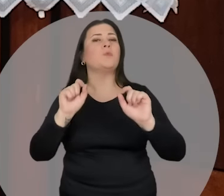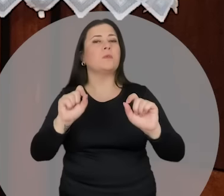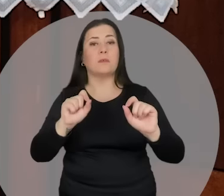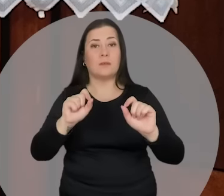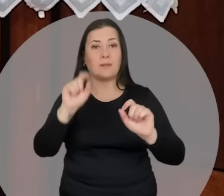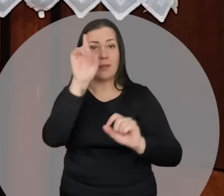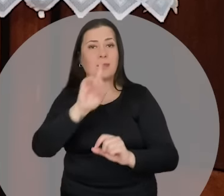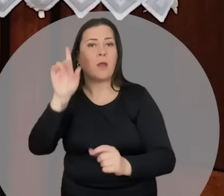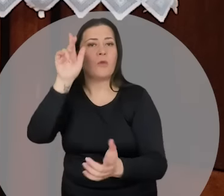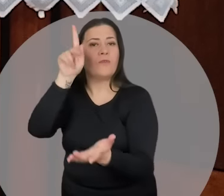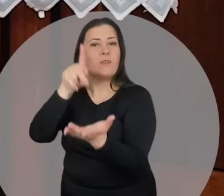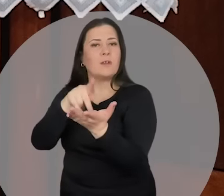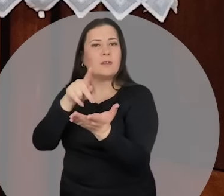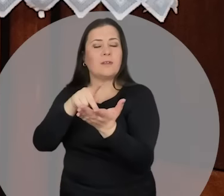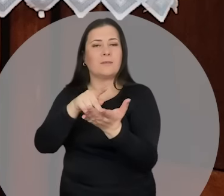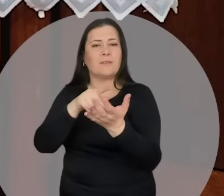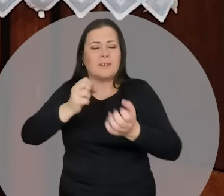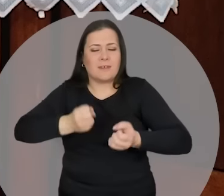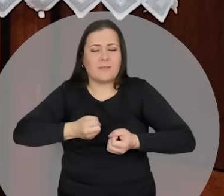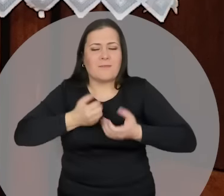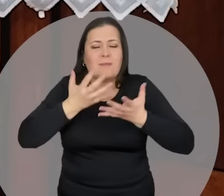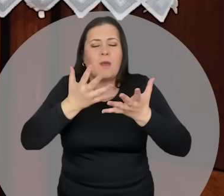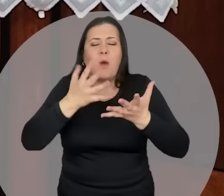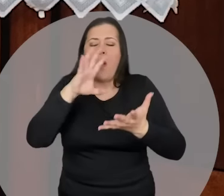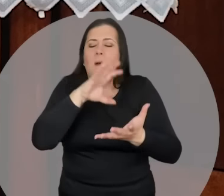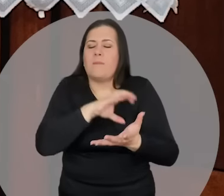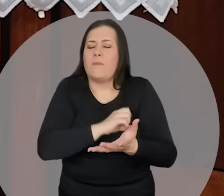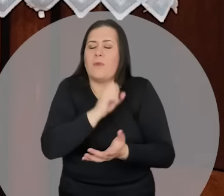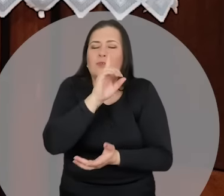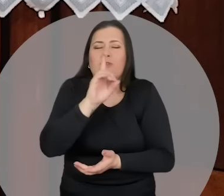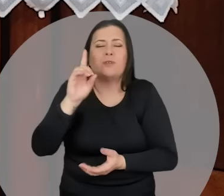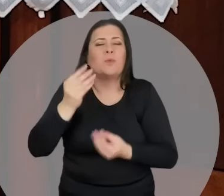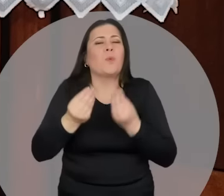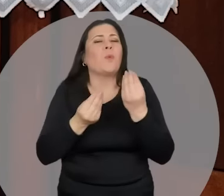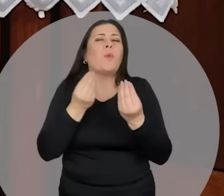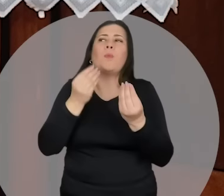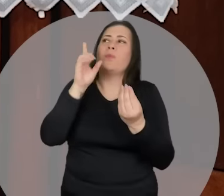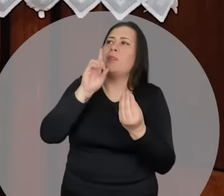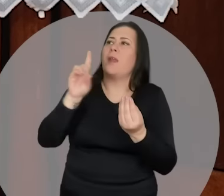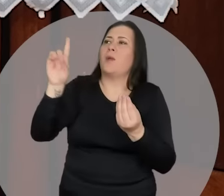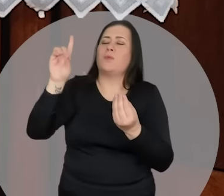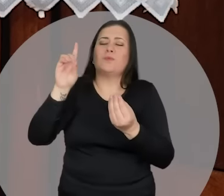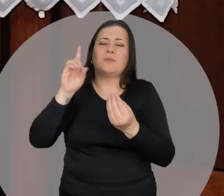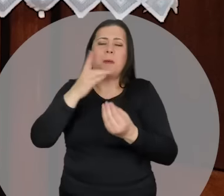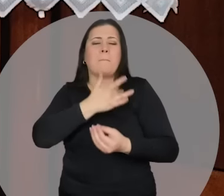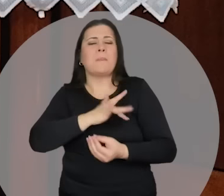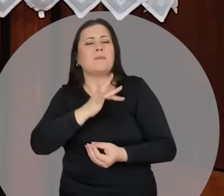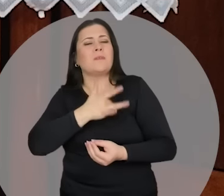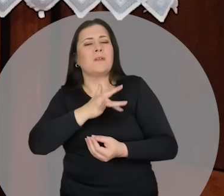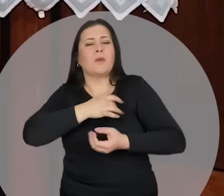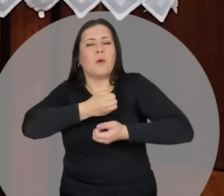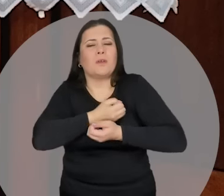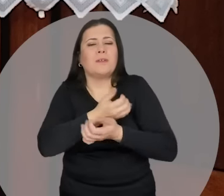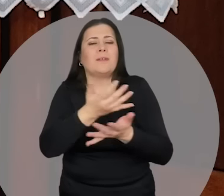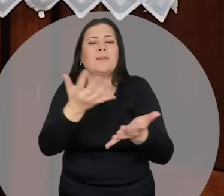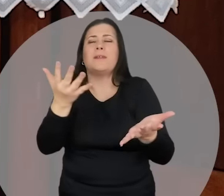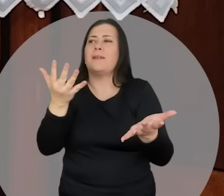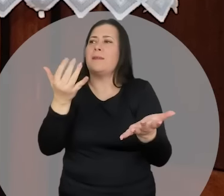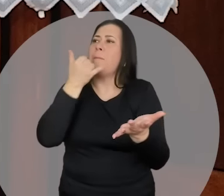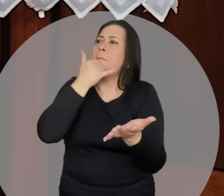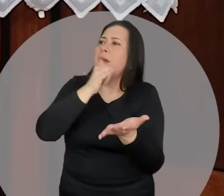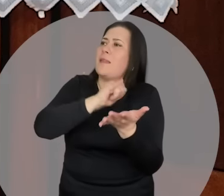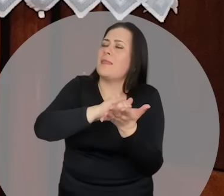Deus, como Deus tem sido bondoso e misericordioso para com eles, de como